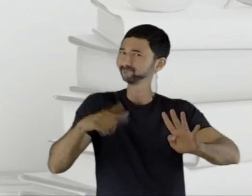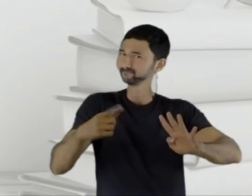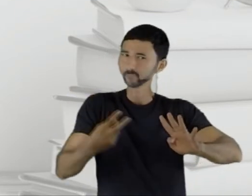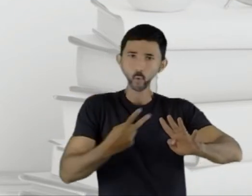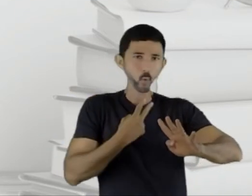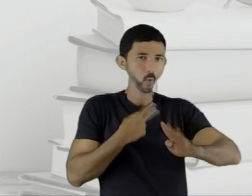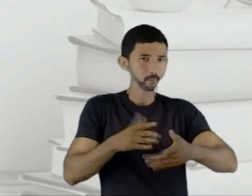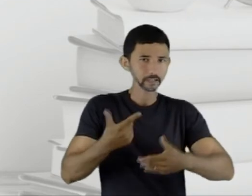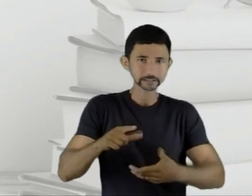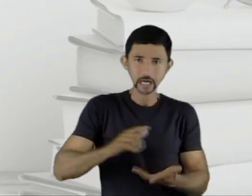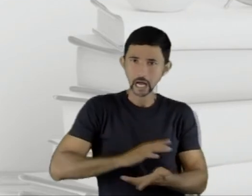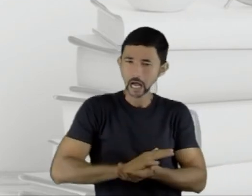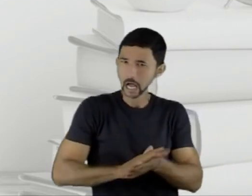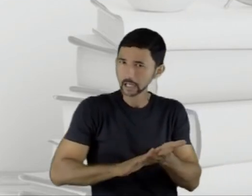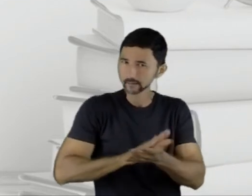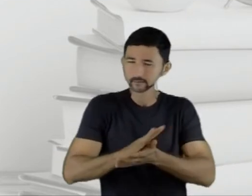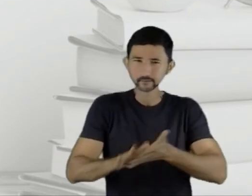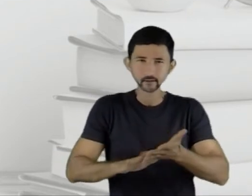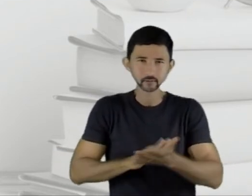ocupação, tá?